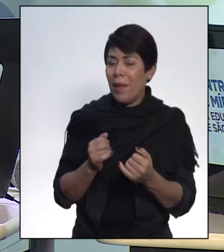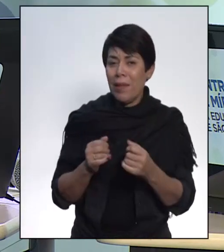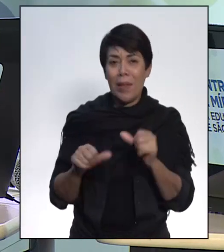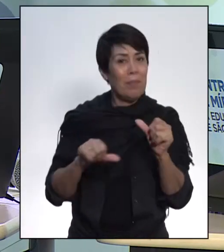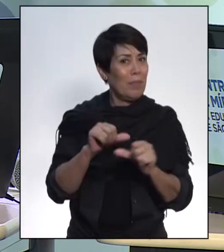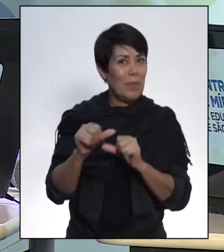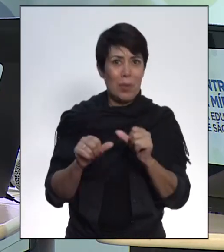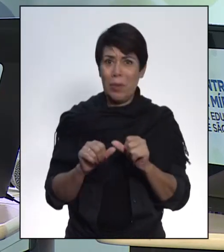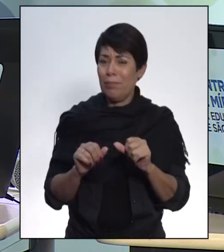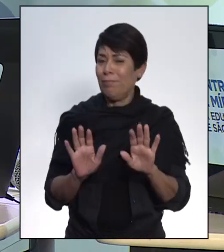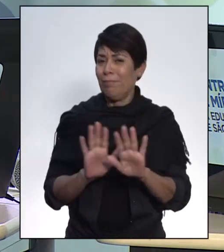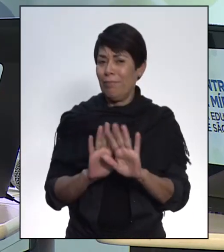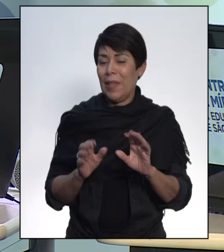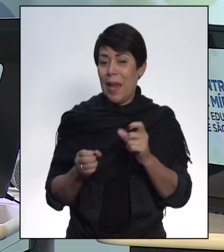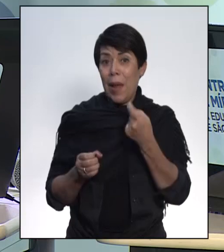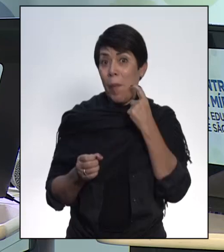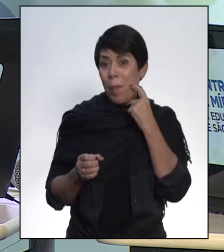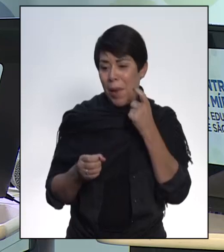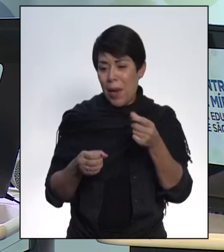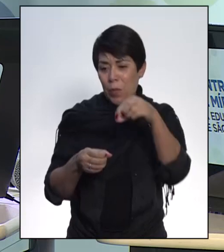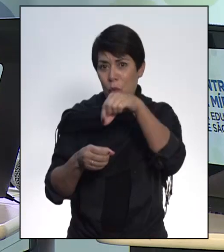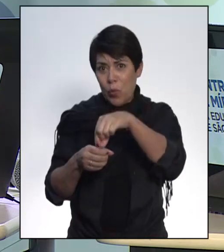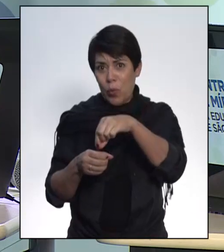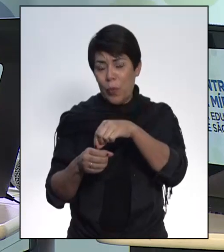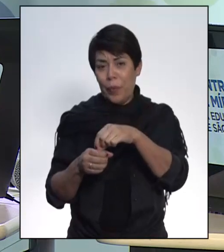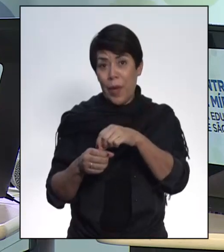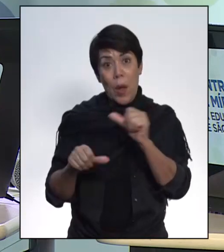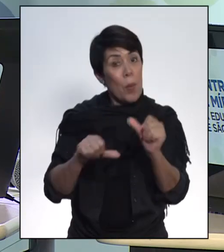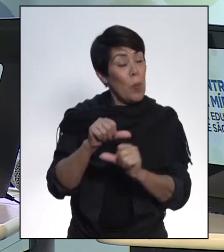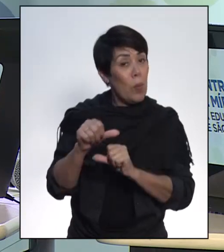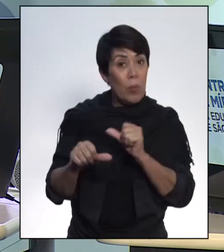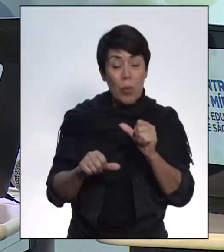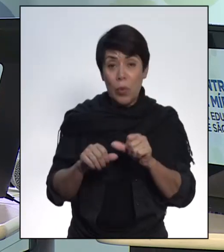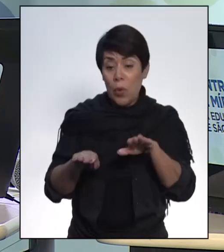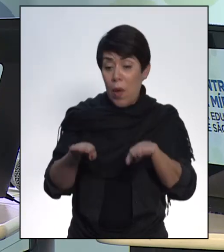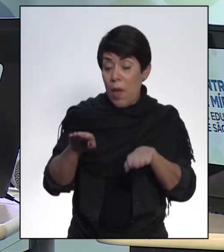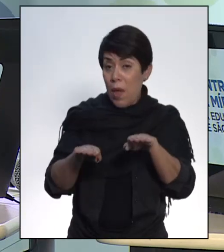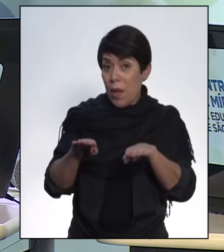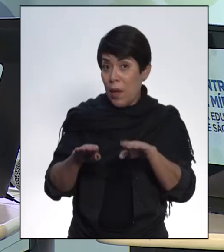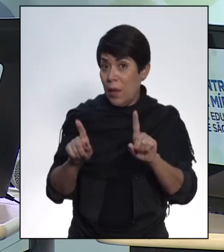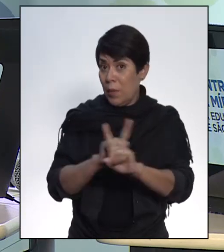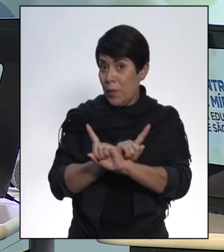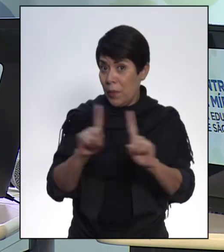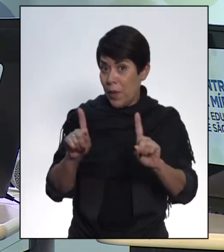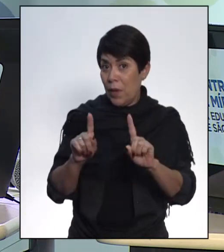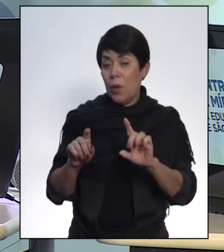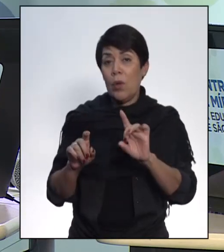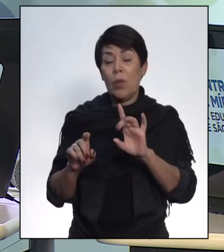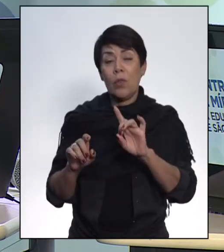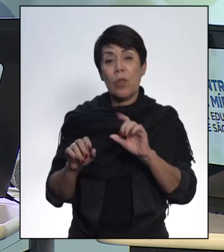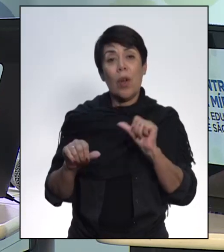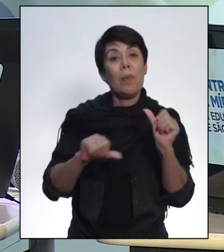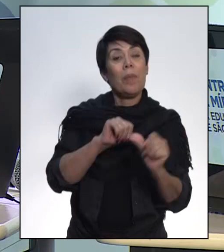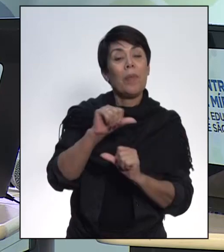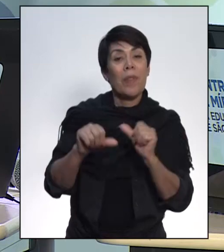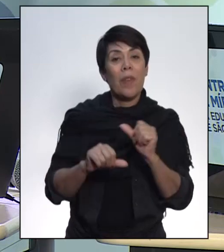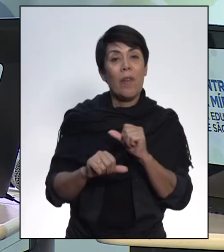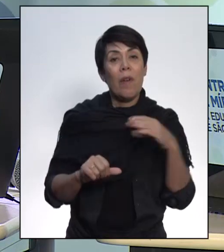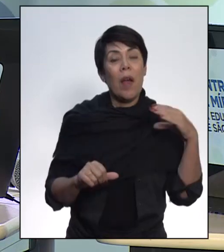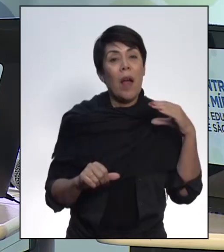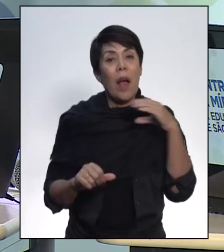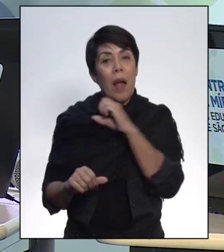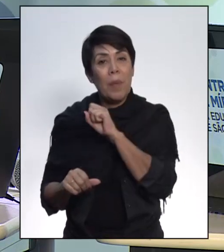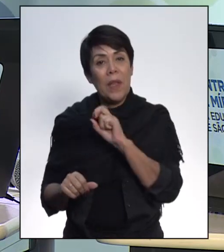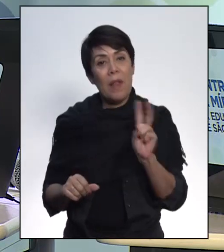alterado, quando a gente coloca a bala de menta, a gente não alterou o equilíbrio químico. A gente mexeu no quê? Na velocidade